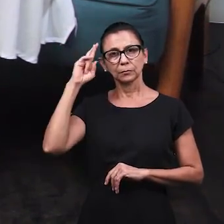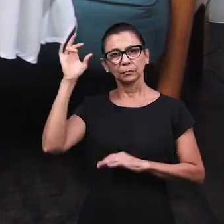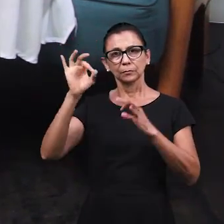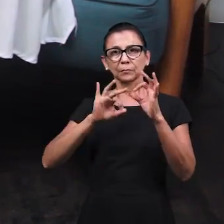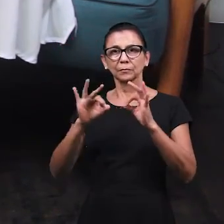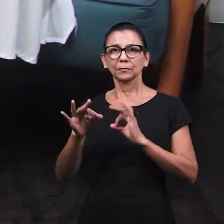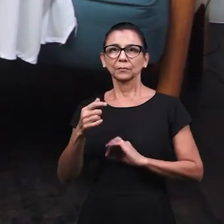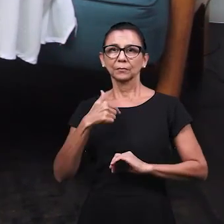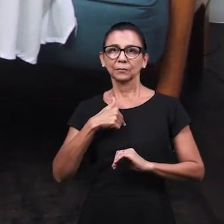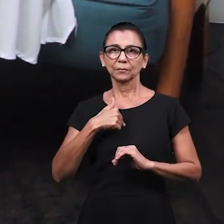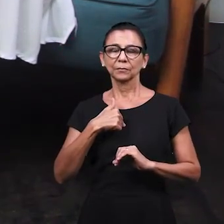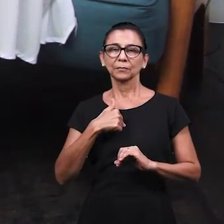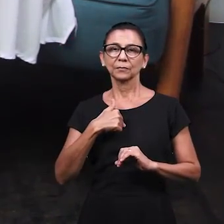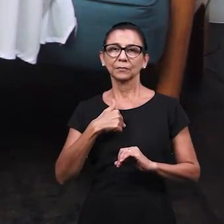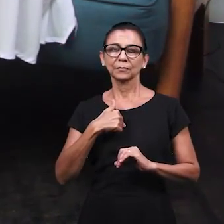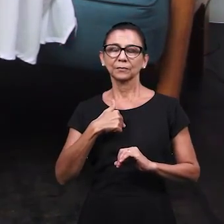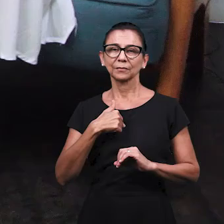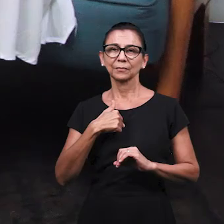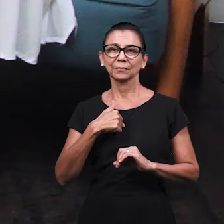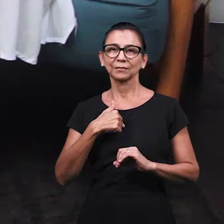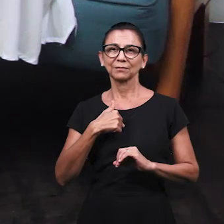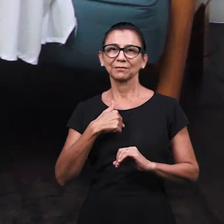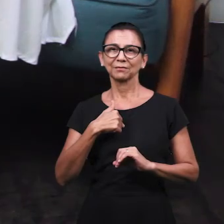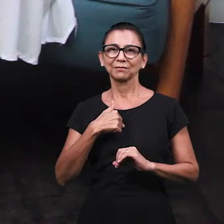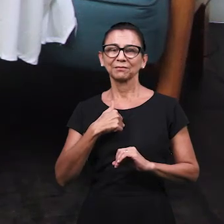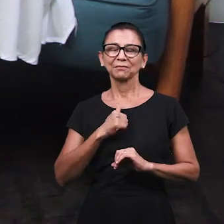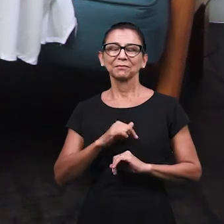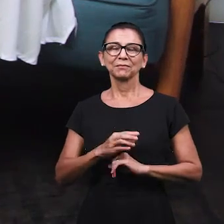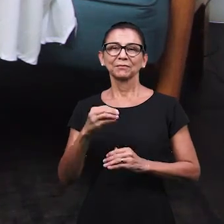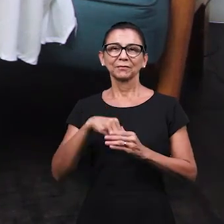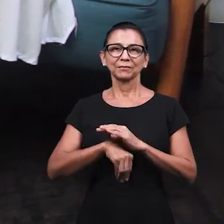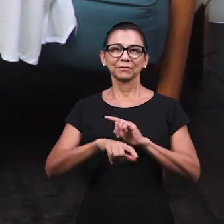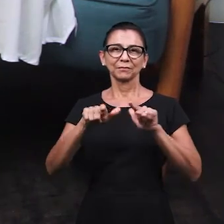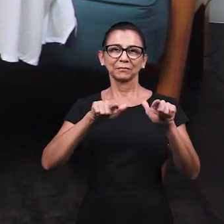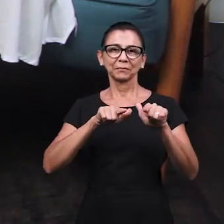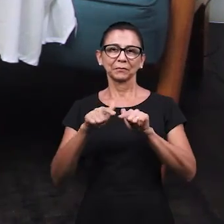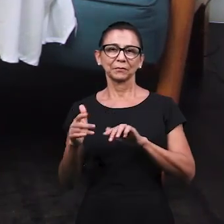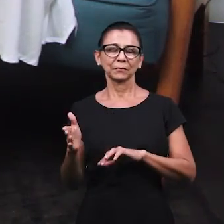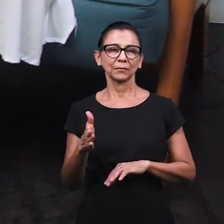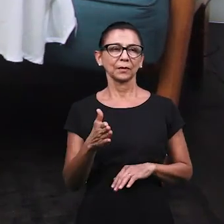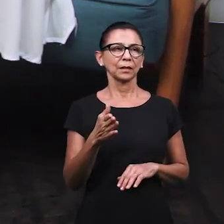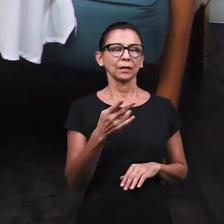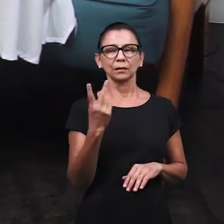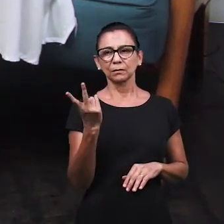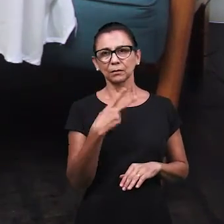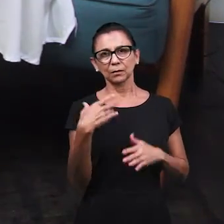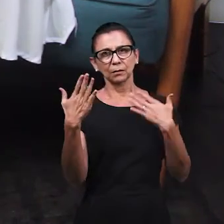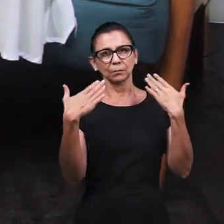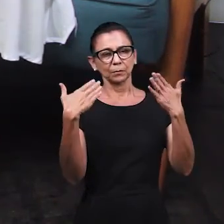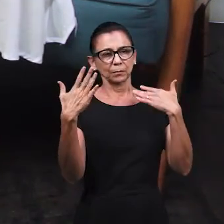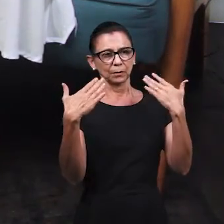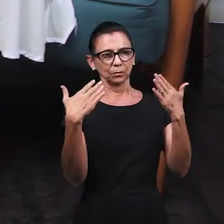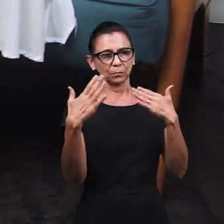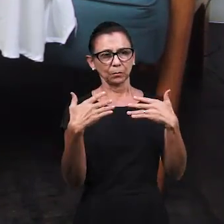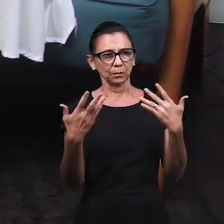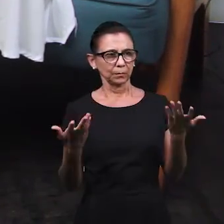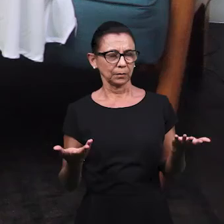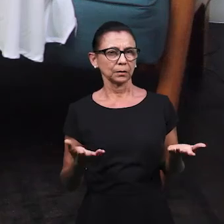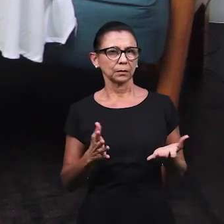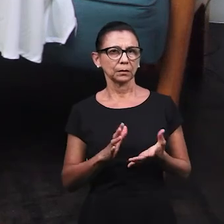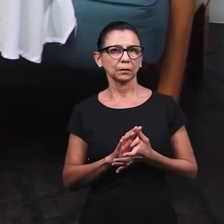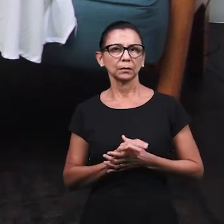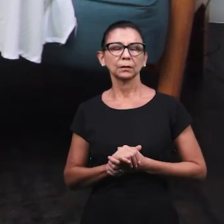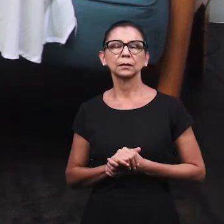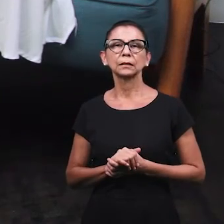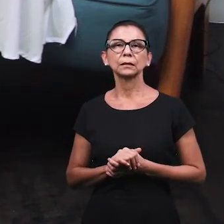para esse trabalho. Que coisa linda, glória a Deus. Nós estamos nesse bate-papo aqui, naturalmente, que a gente acompanhou de